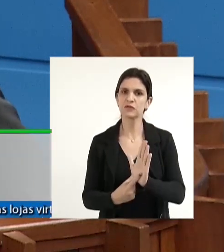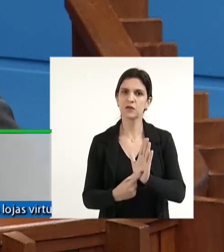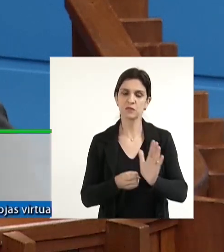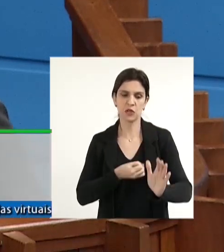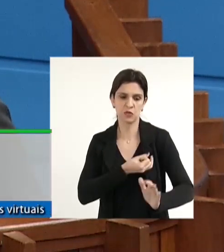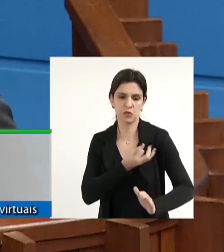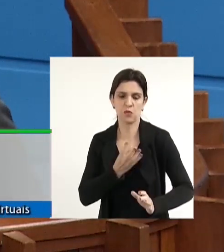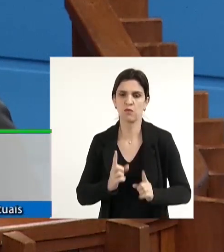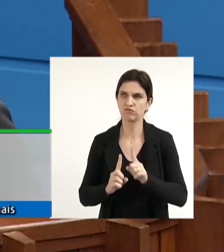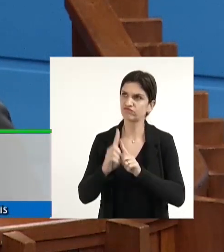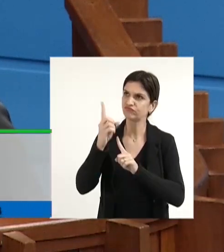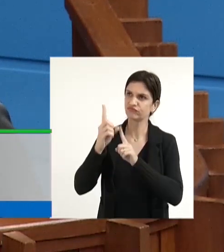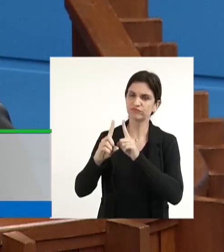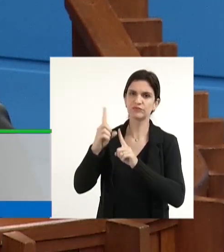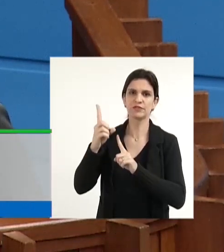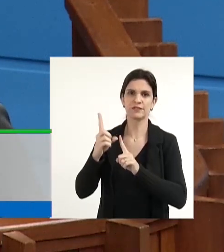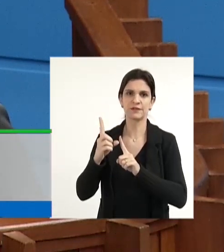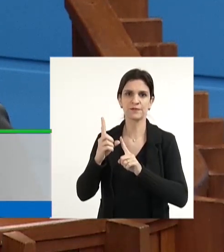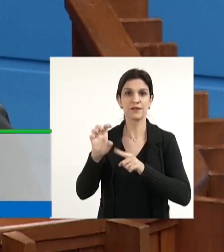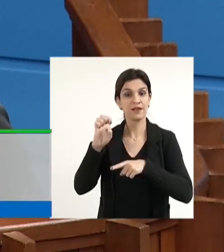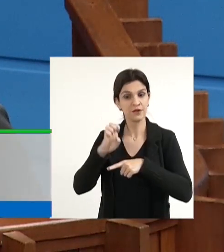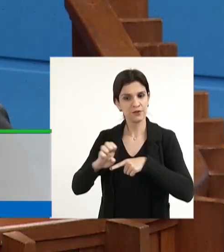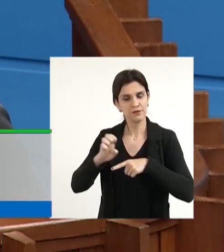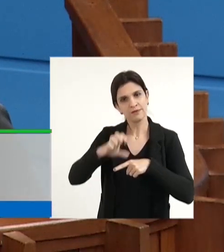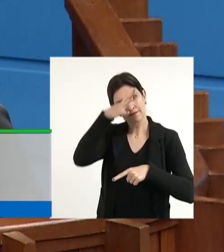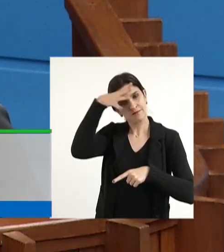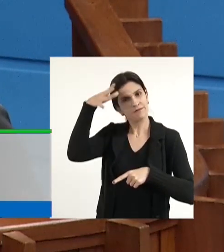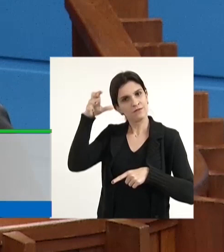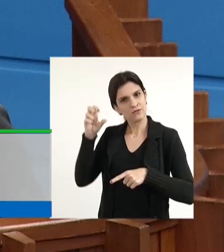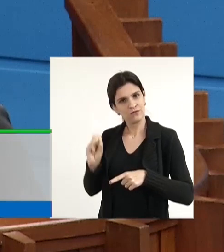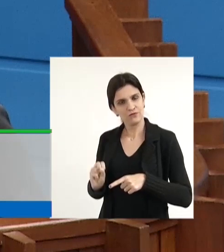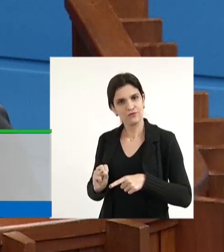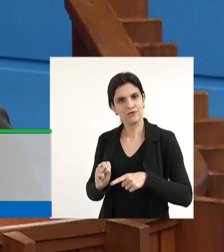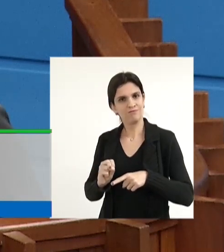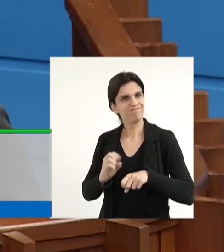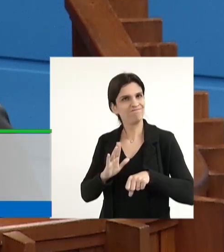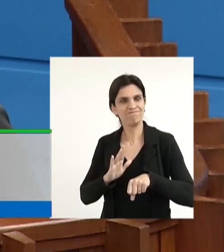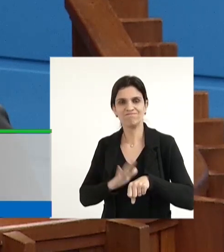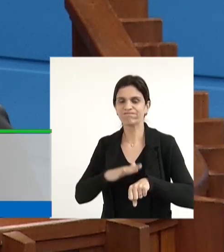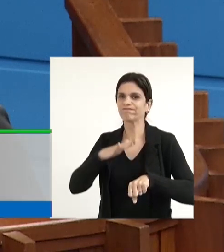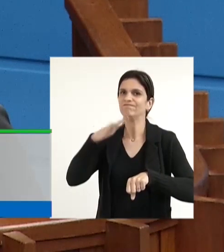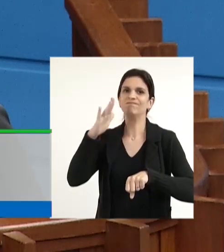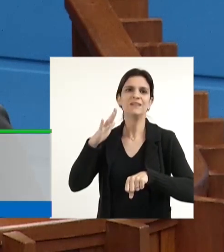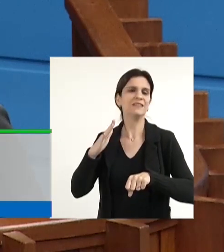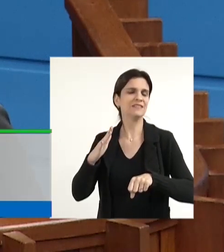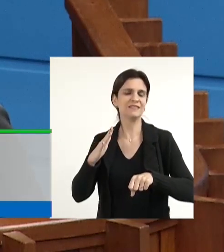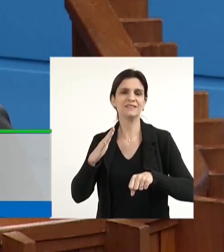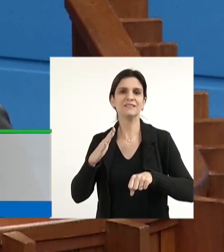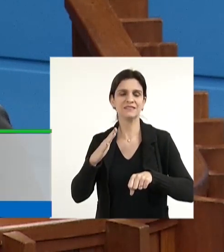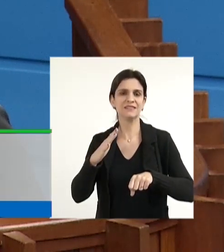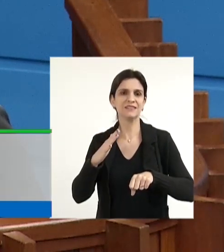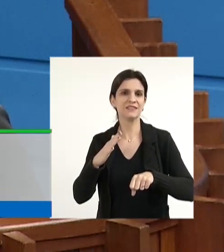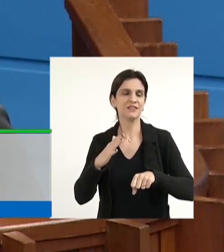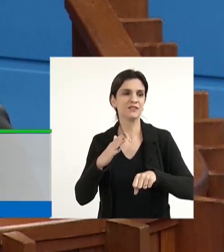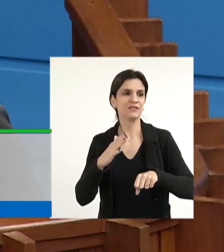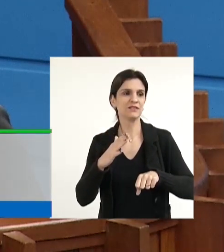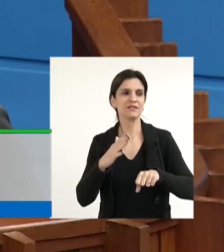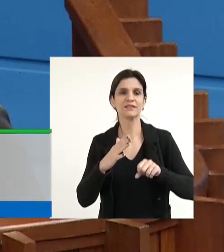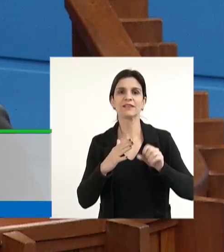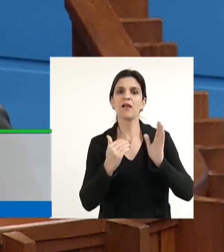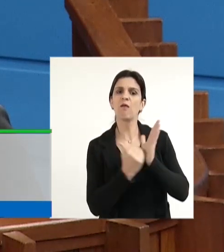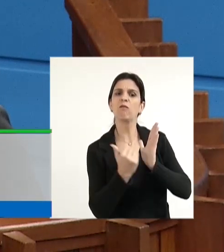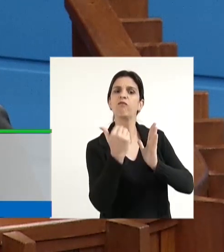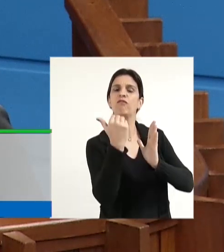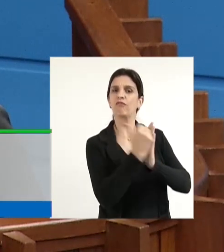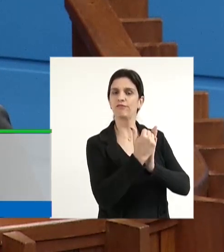recebeu o maior aumento dentre todos. O estado do Mato Grosso, vizinho Mato Grosso,